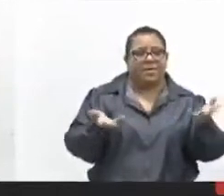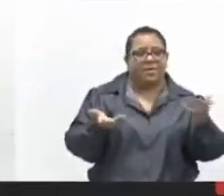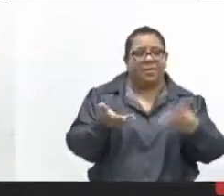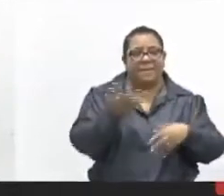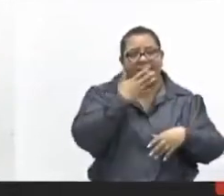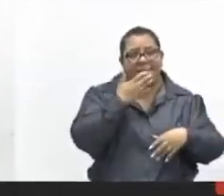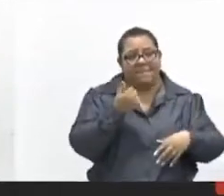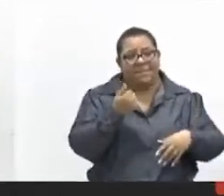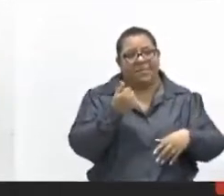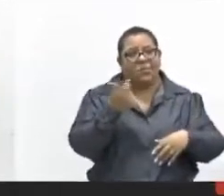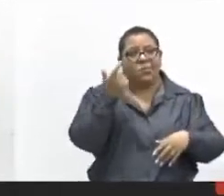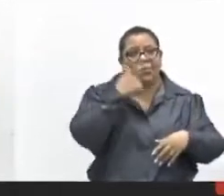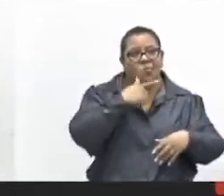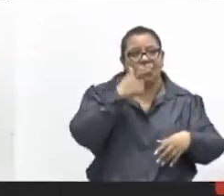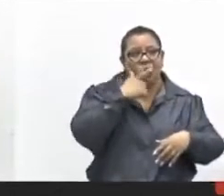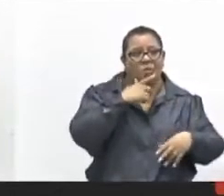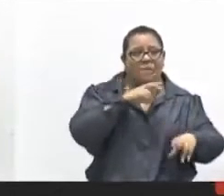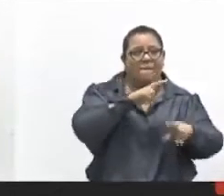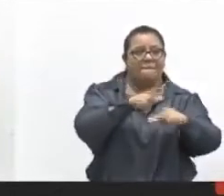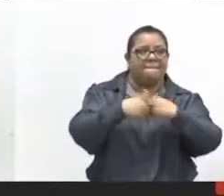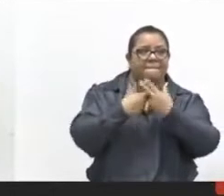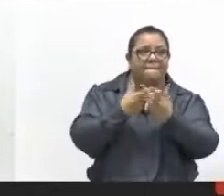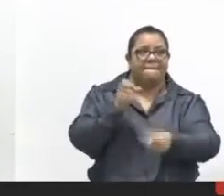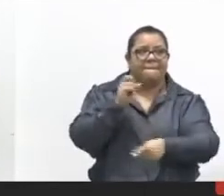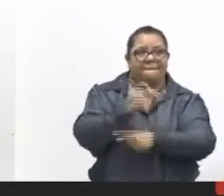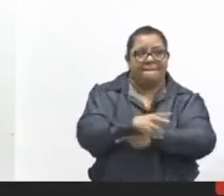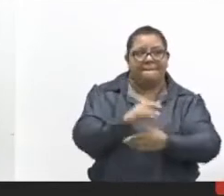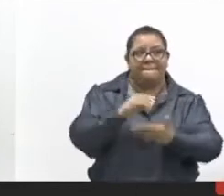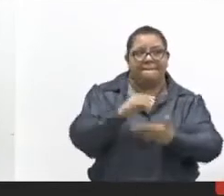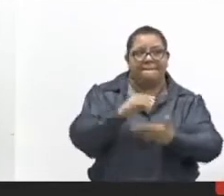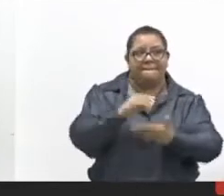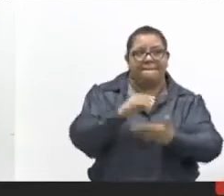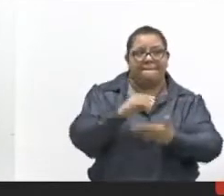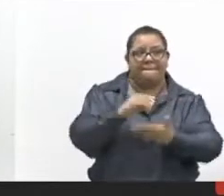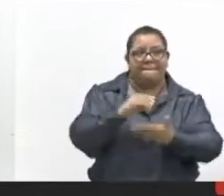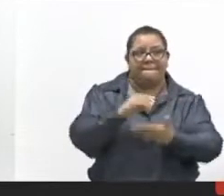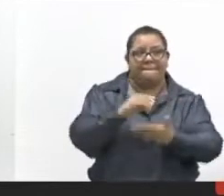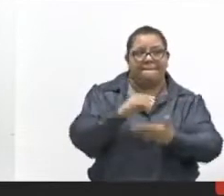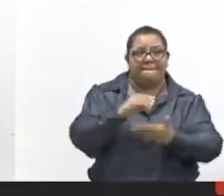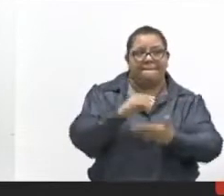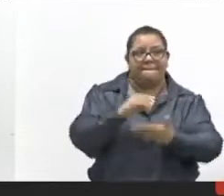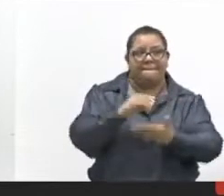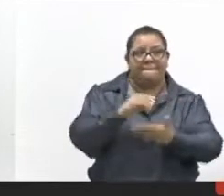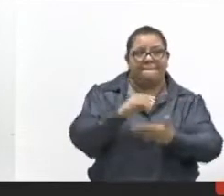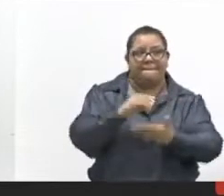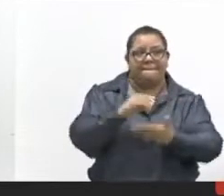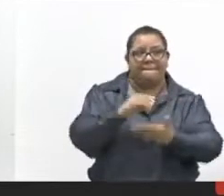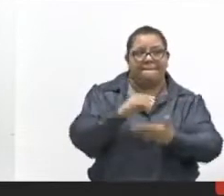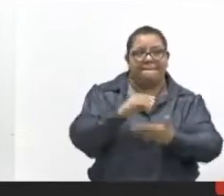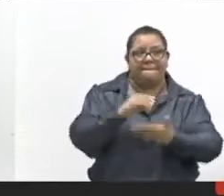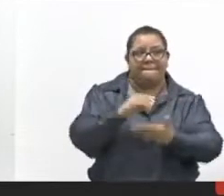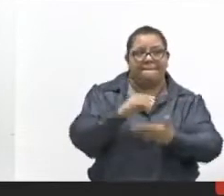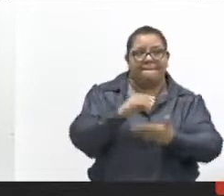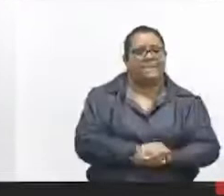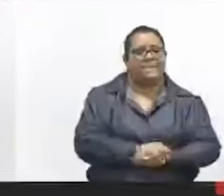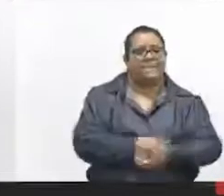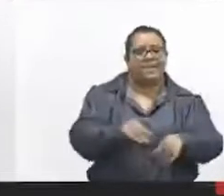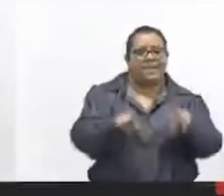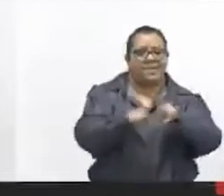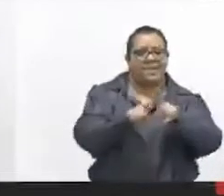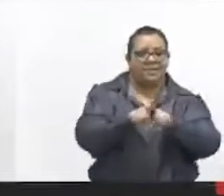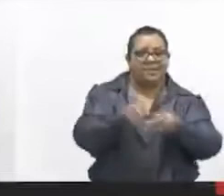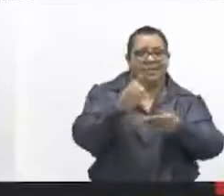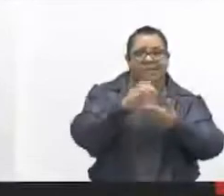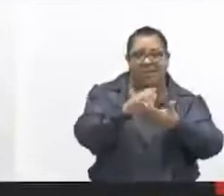será oportunizado através do oferecimento de bolsas. Consegue descer um pouco para mim? Tá. De bolsas,